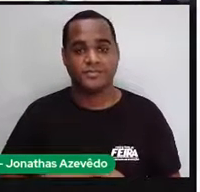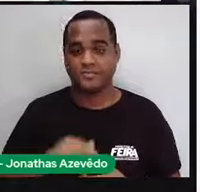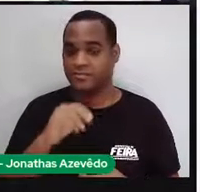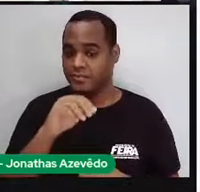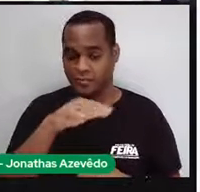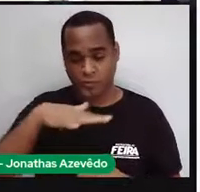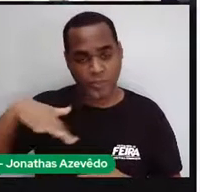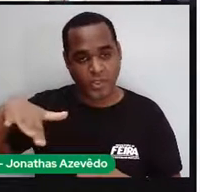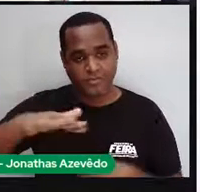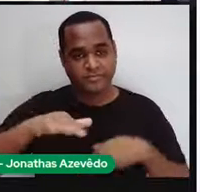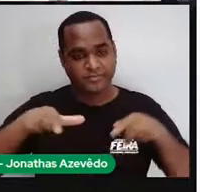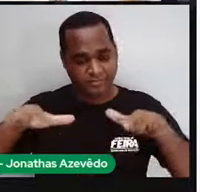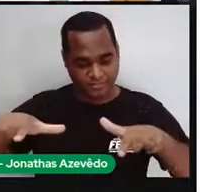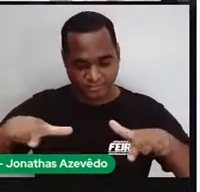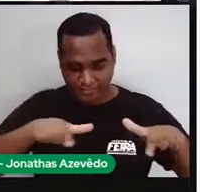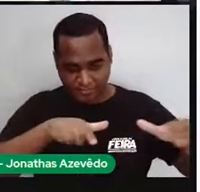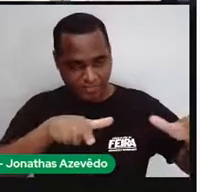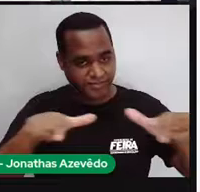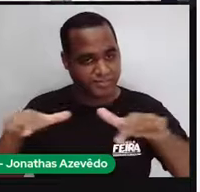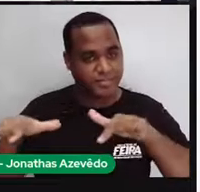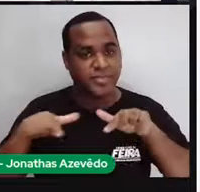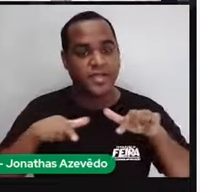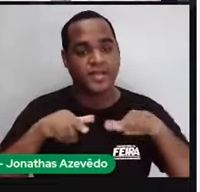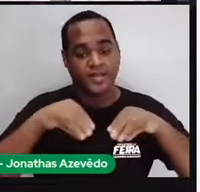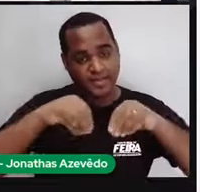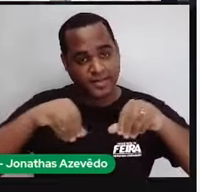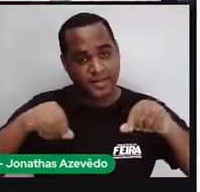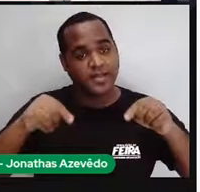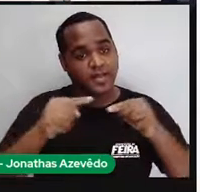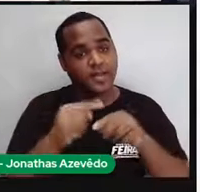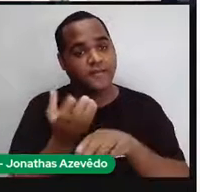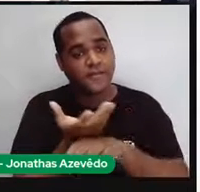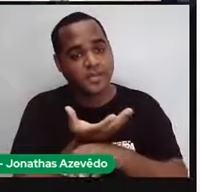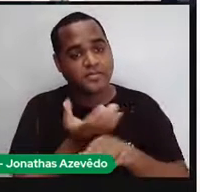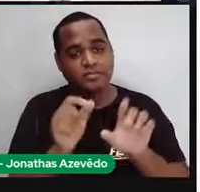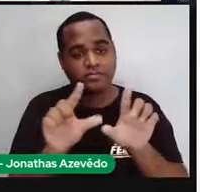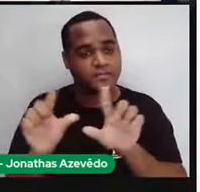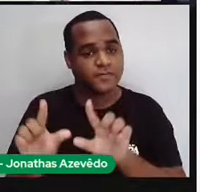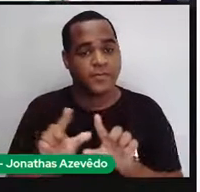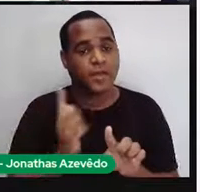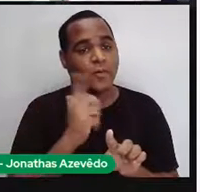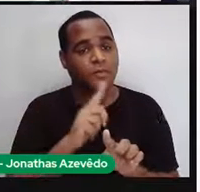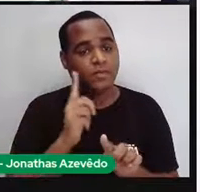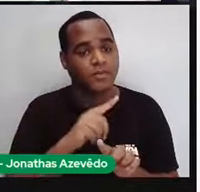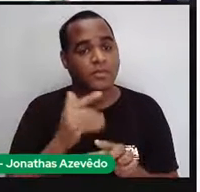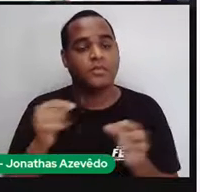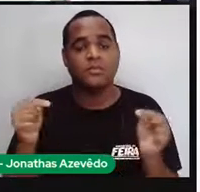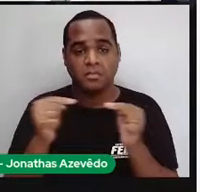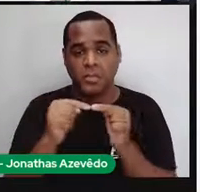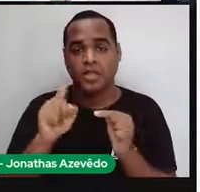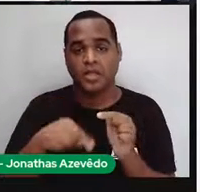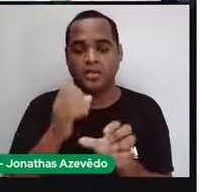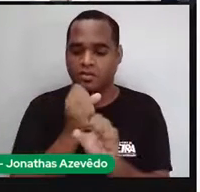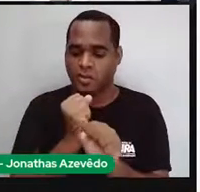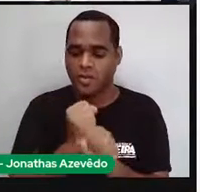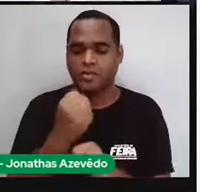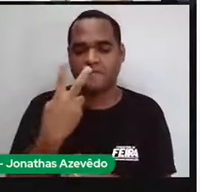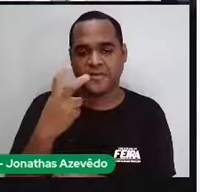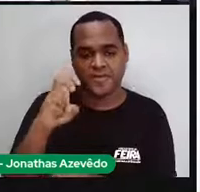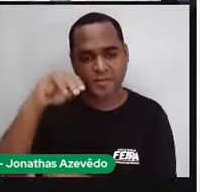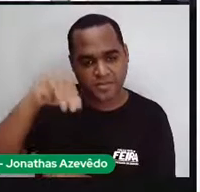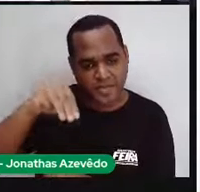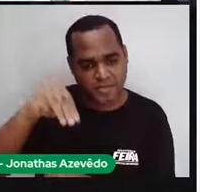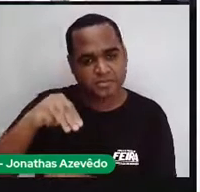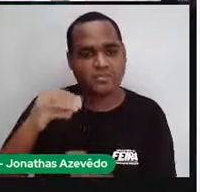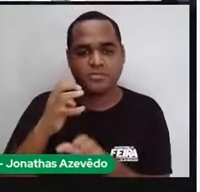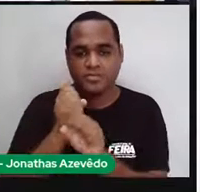mediu o chão desse terreno com as placas de grama tá E que deu uma medida de 25 metros